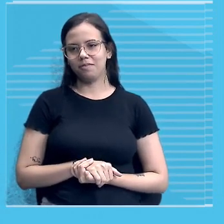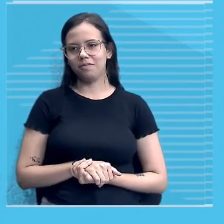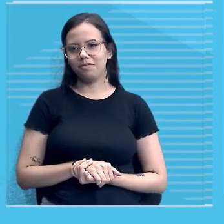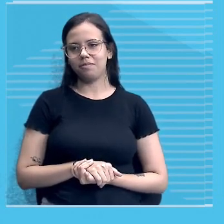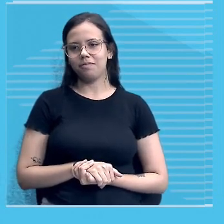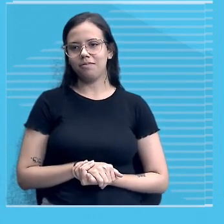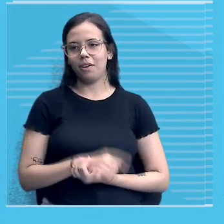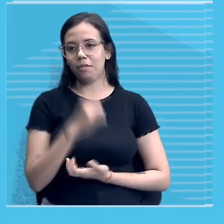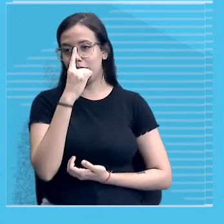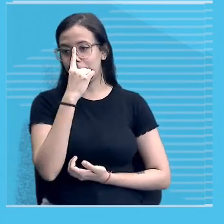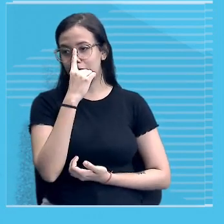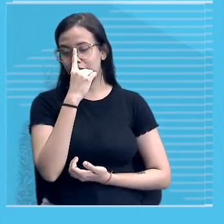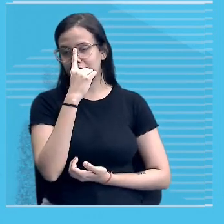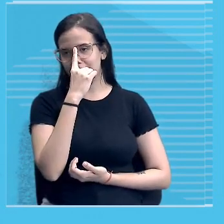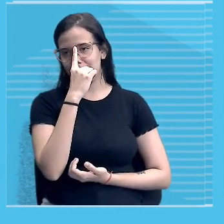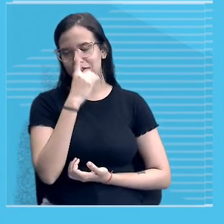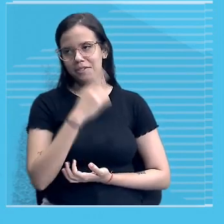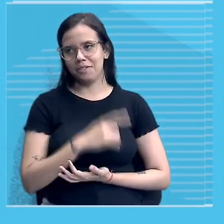não